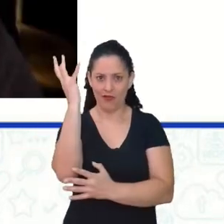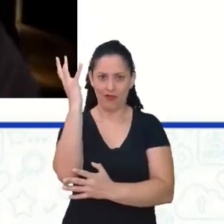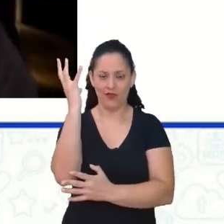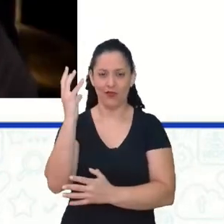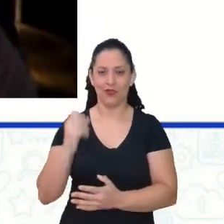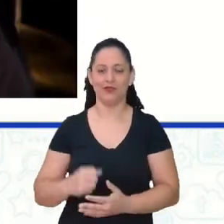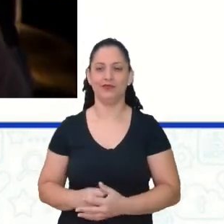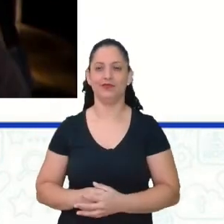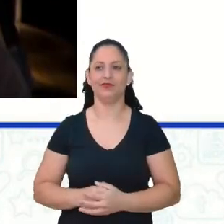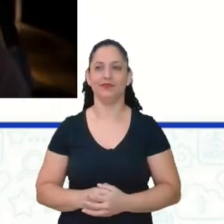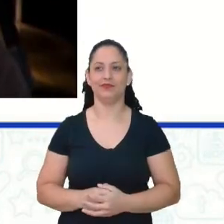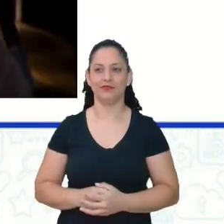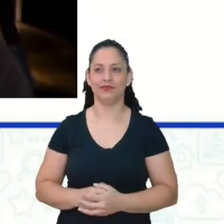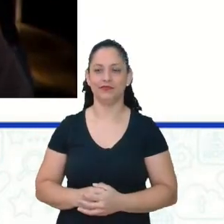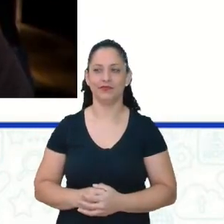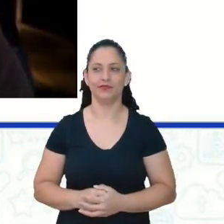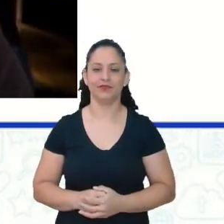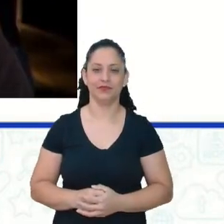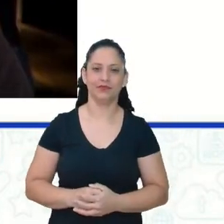O tédio.